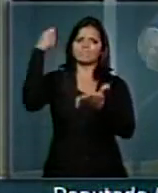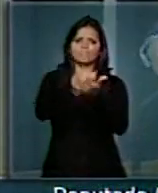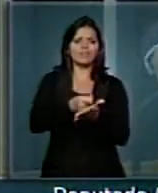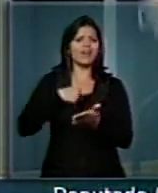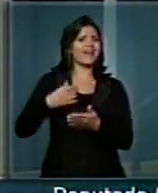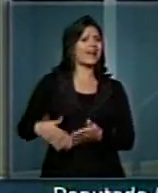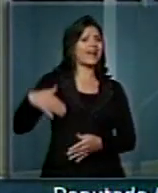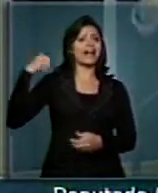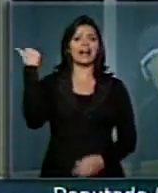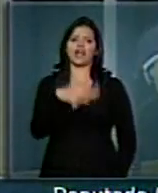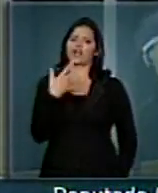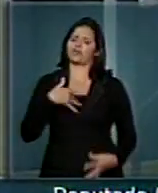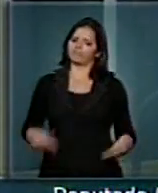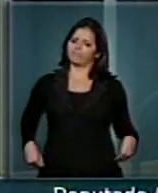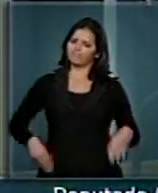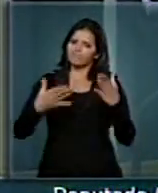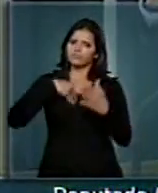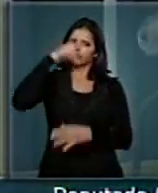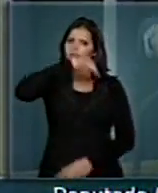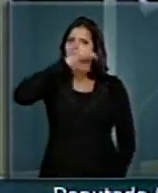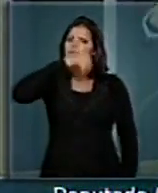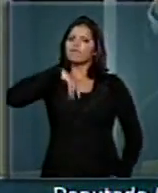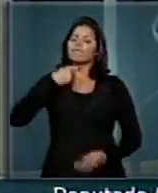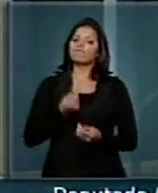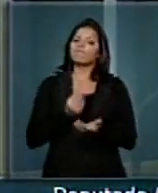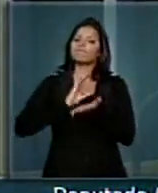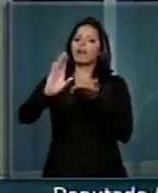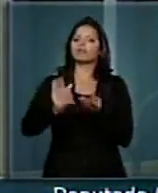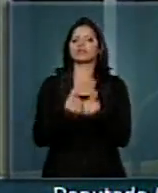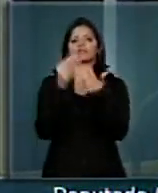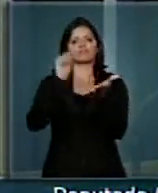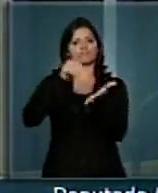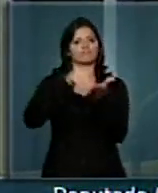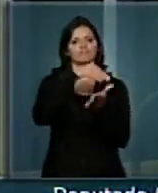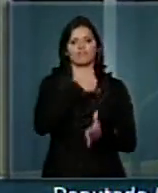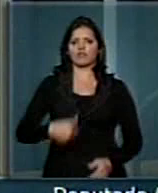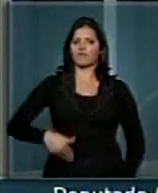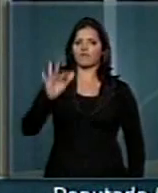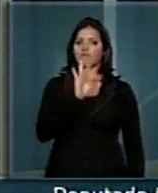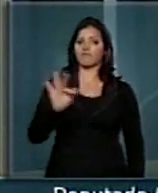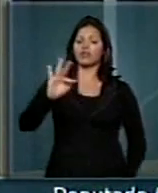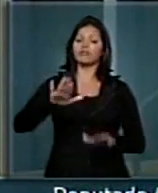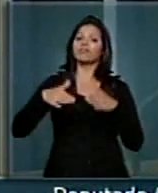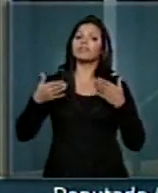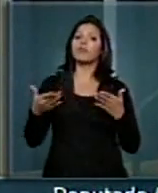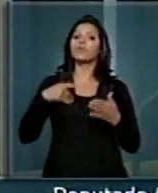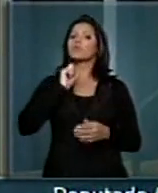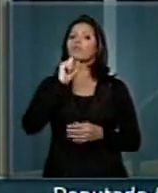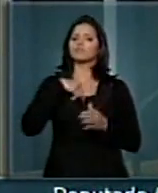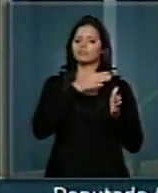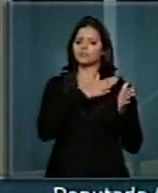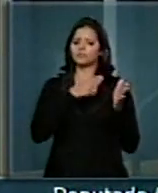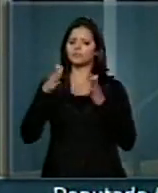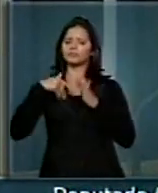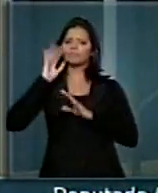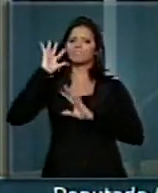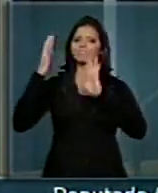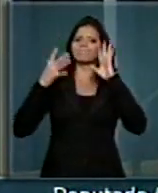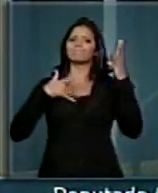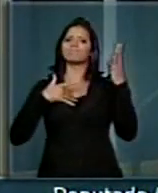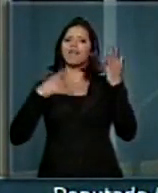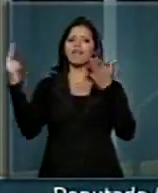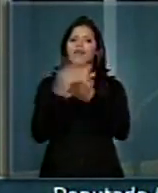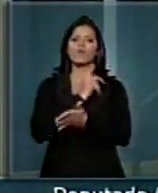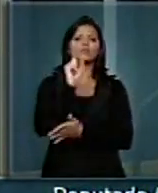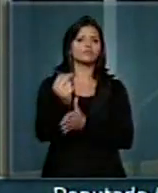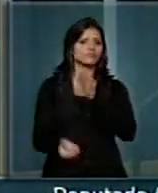elevado preço pela falta de investimentos do governo federal, por outro, o tempo foi suficiente para